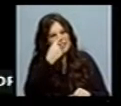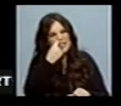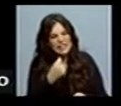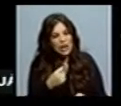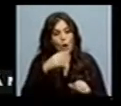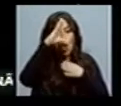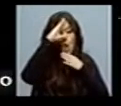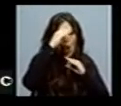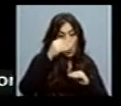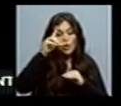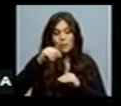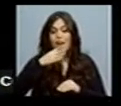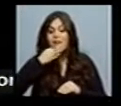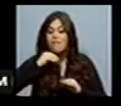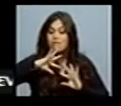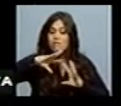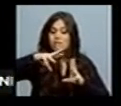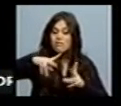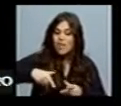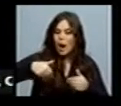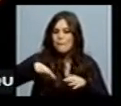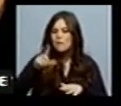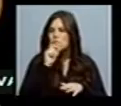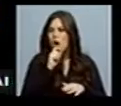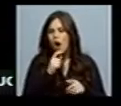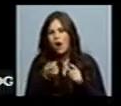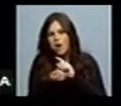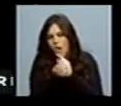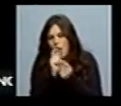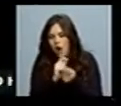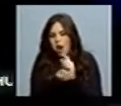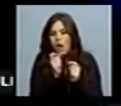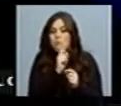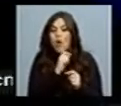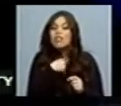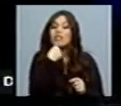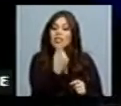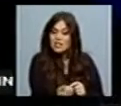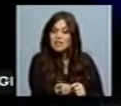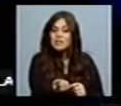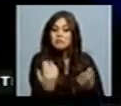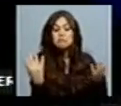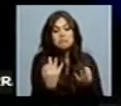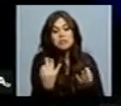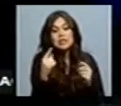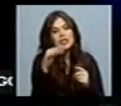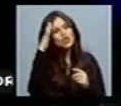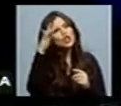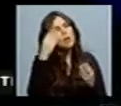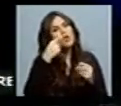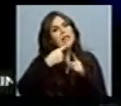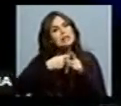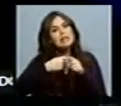Terra, apesar de tudo ainda dá aqui margem de manobra para que nós possamos dizer com propriedade que, bem, se calhar isto é uma teoria muito interessante, mas se